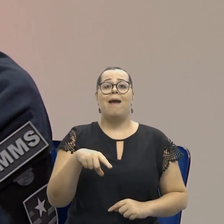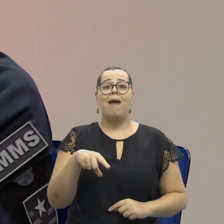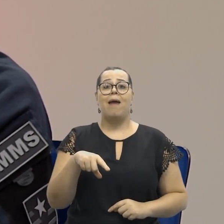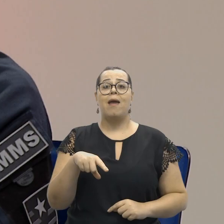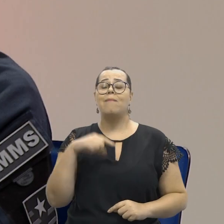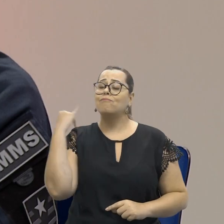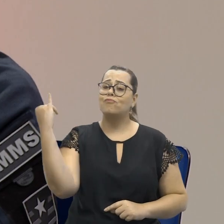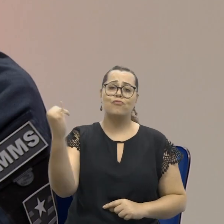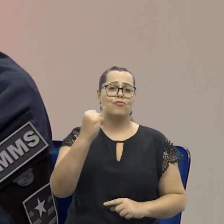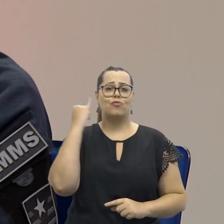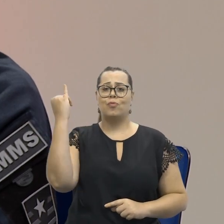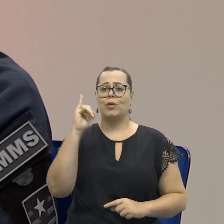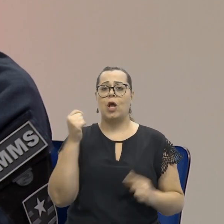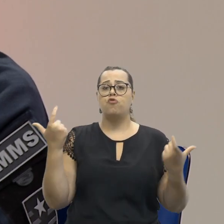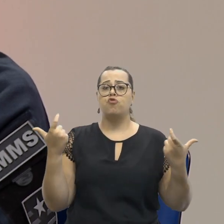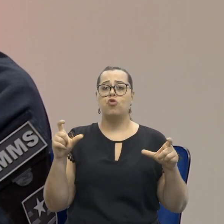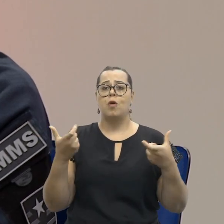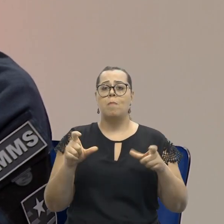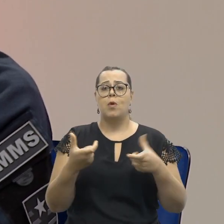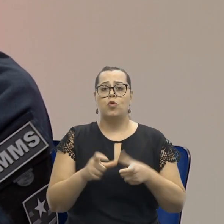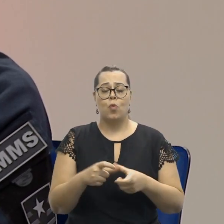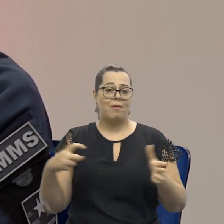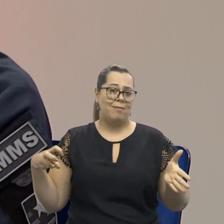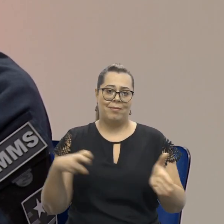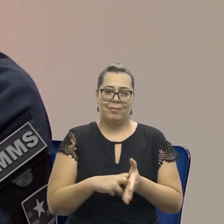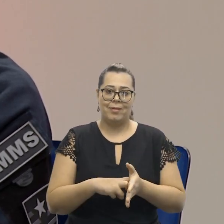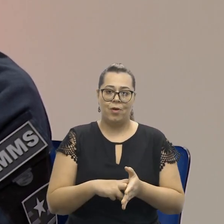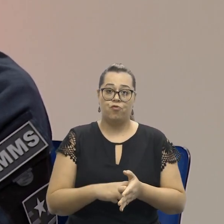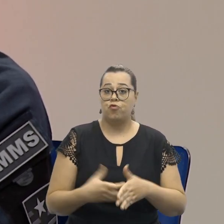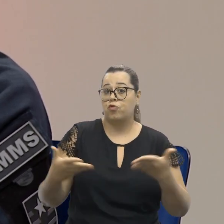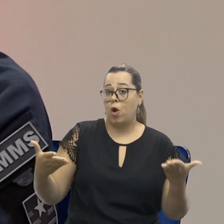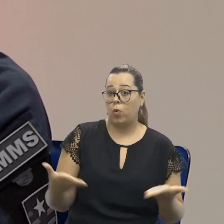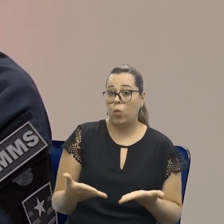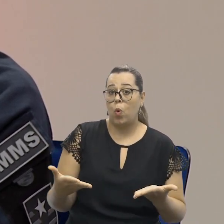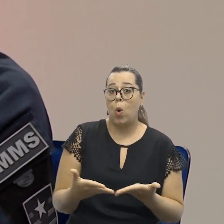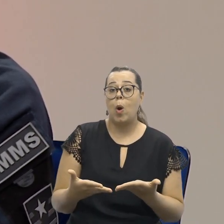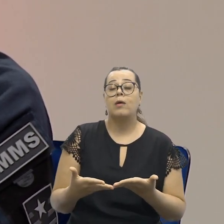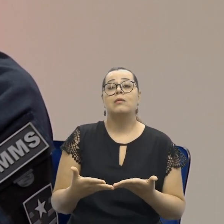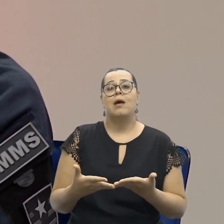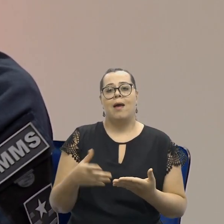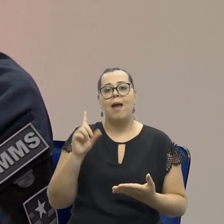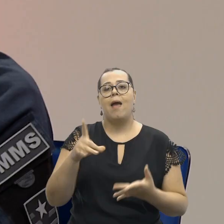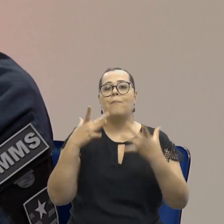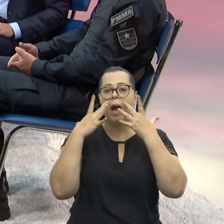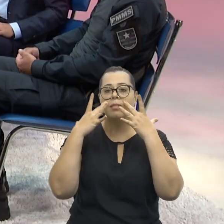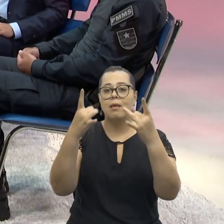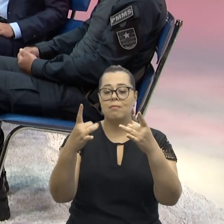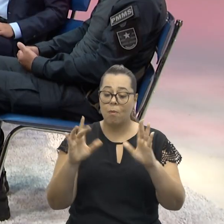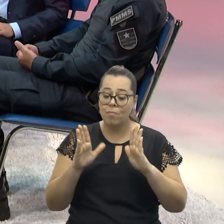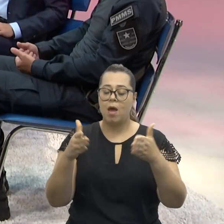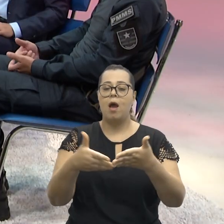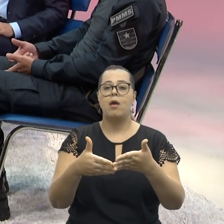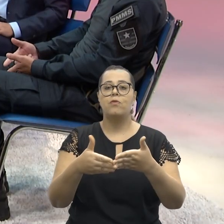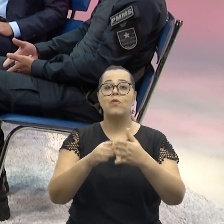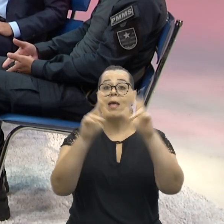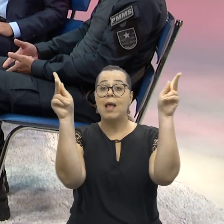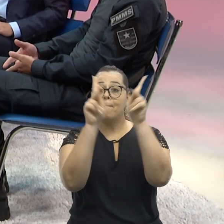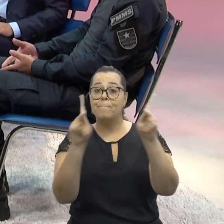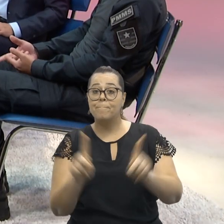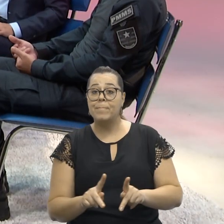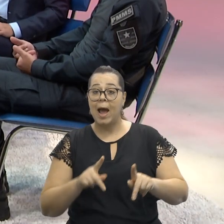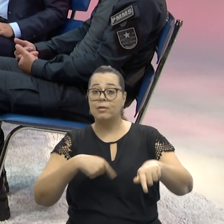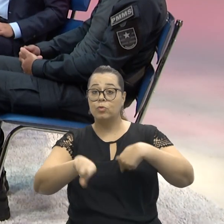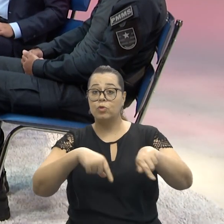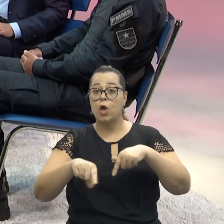pessoa, ela é um grande desencadeador da diminuição dos acidentes. Então a campanha desse ano, ela atenta para isso, para que o comportamento da